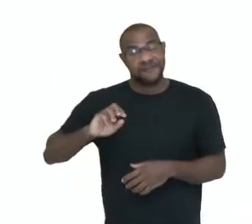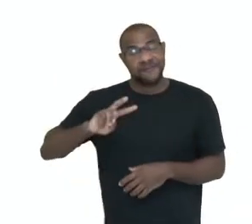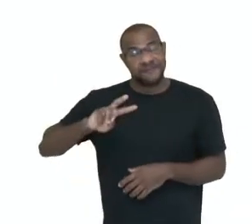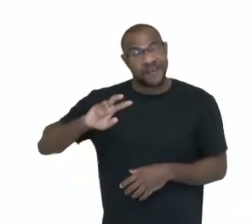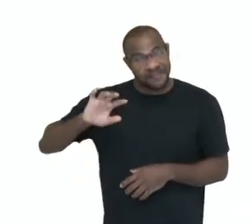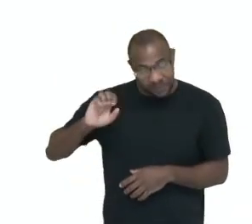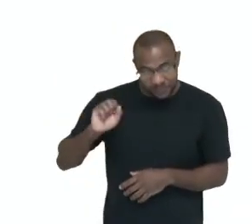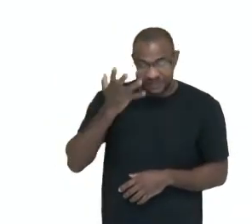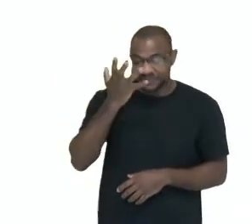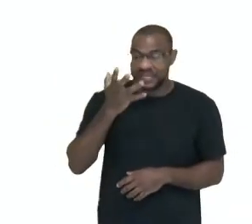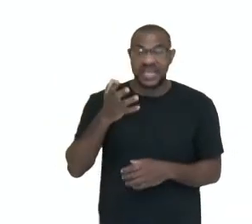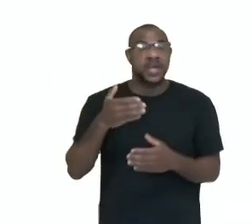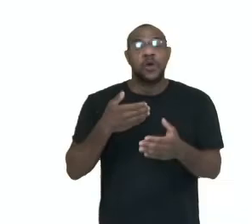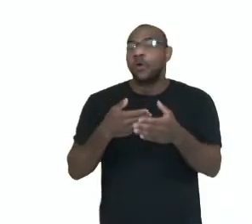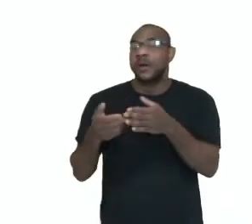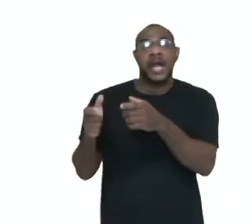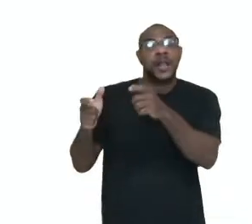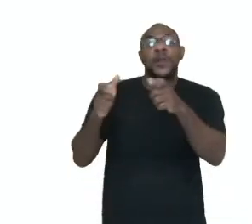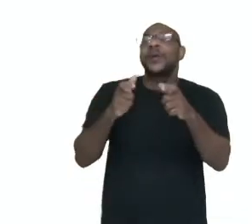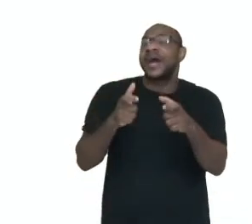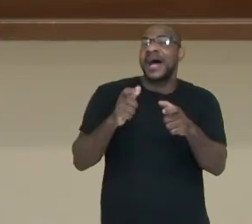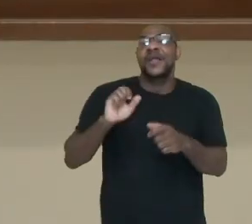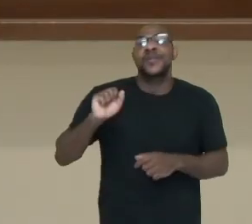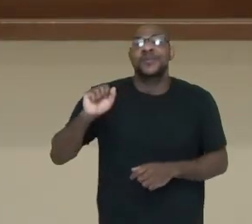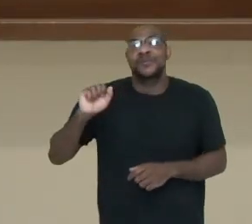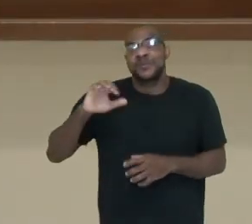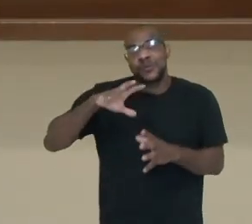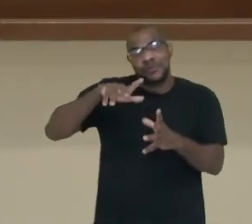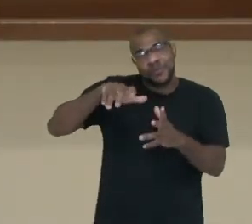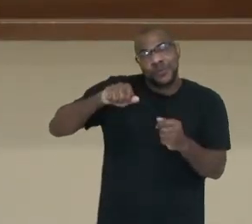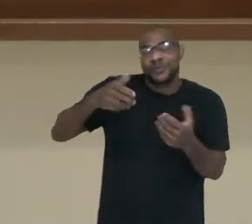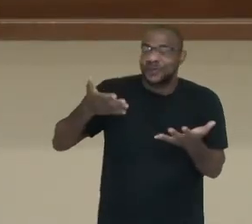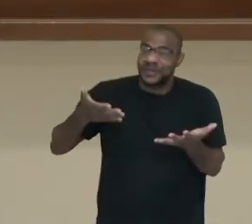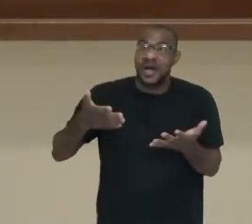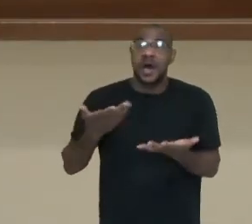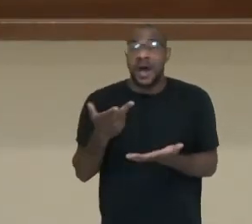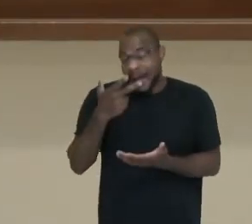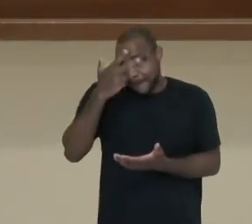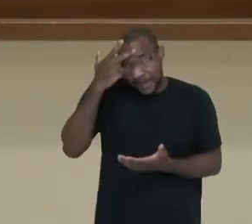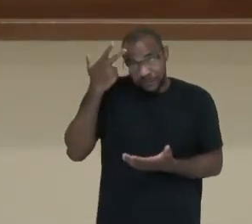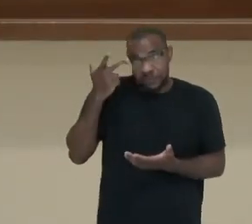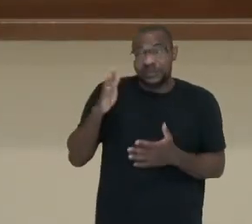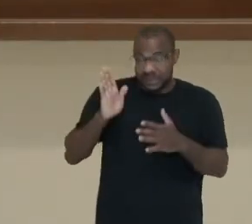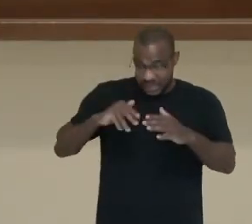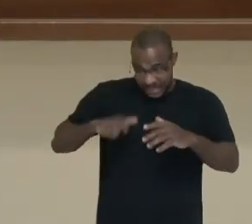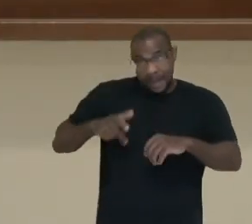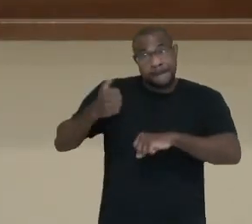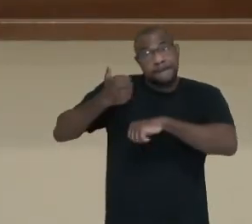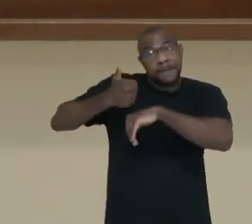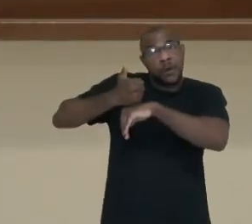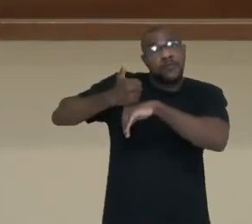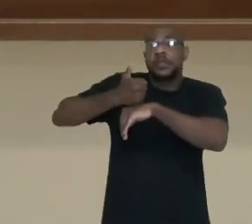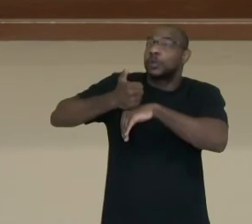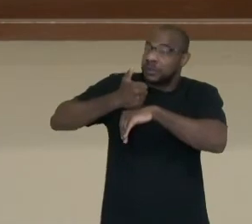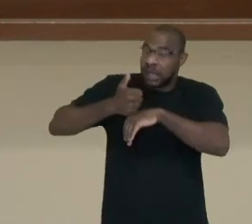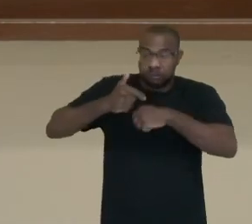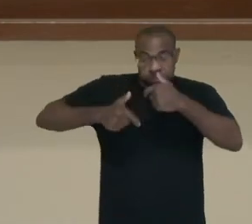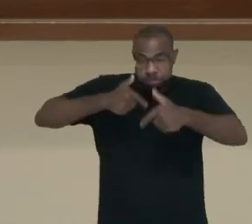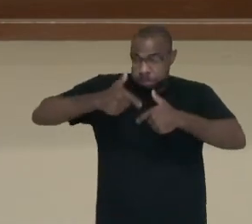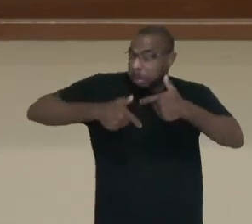todo lugar do mundo onde a pessoa que se destaca em algum setor e aparece